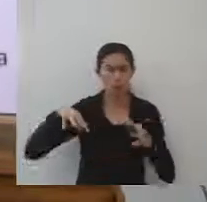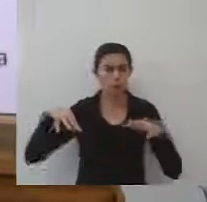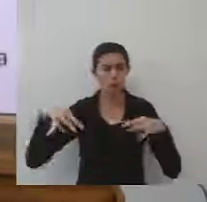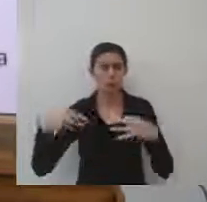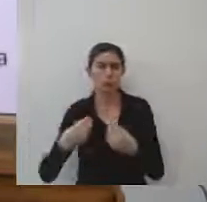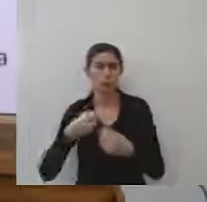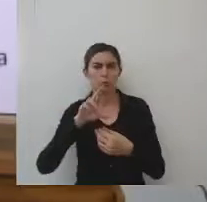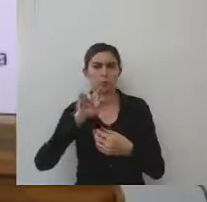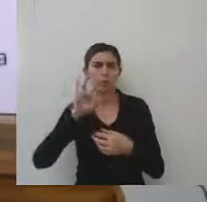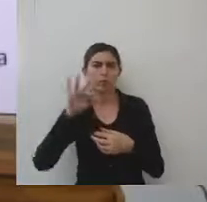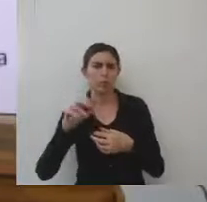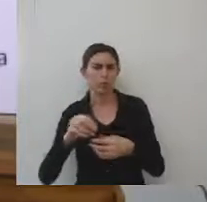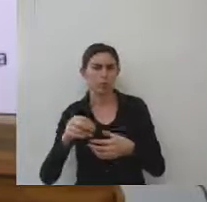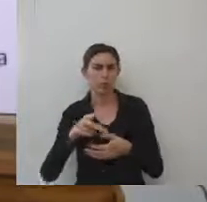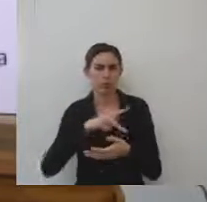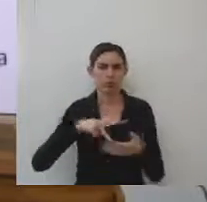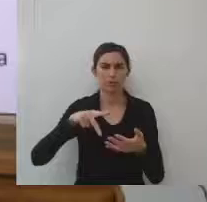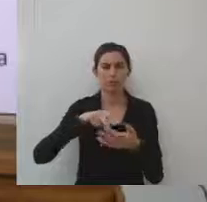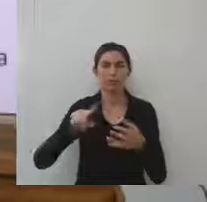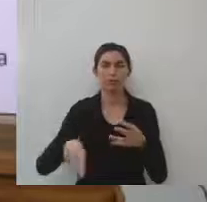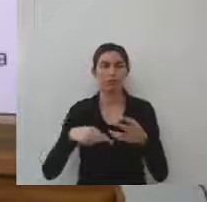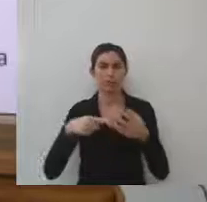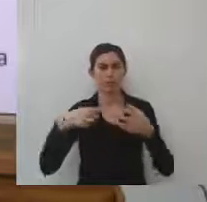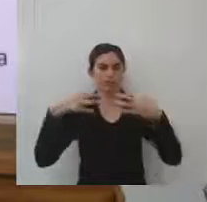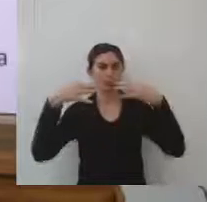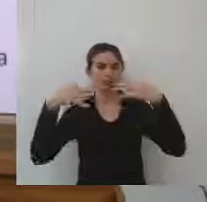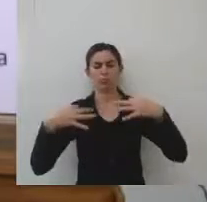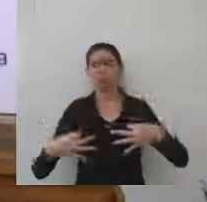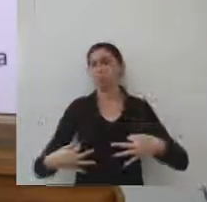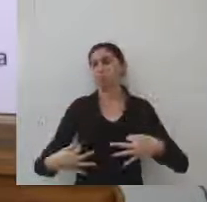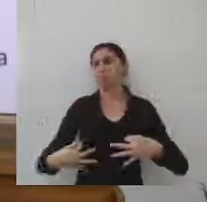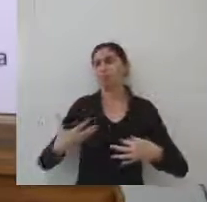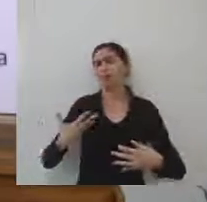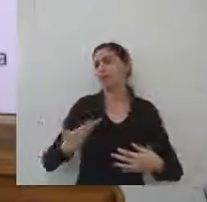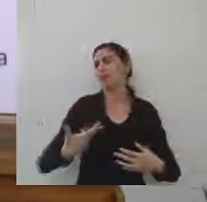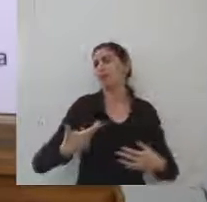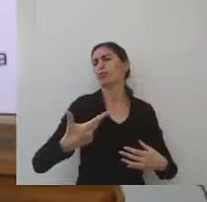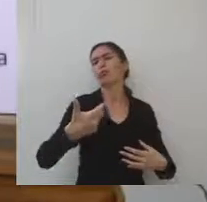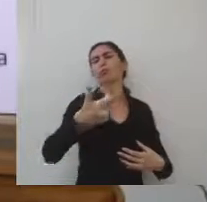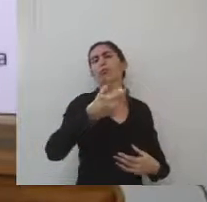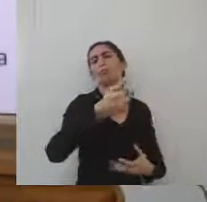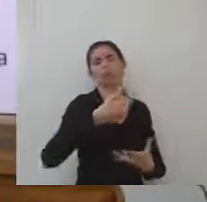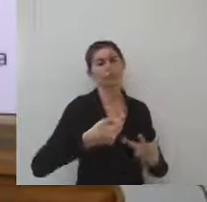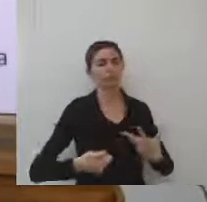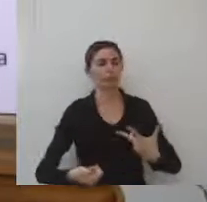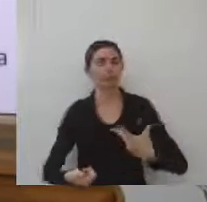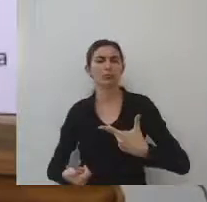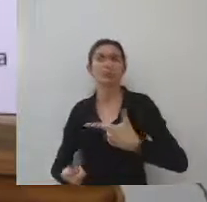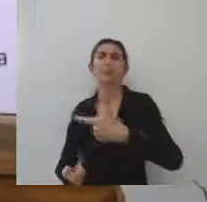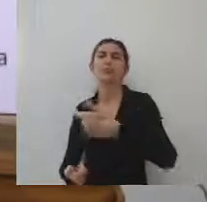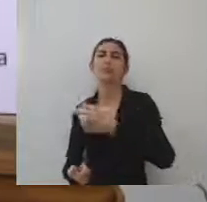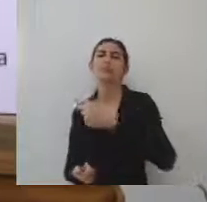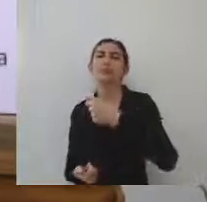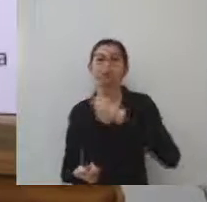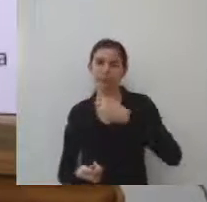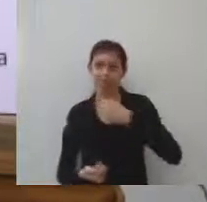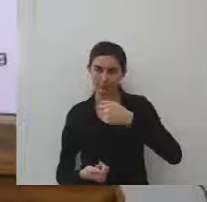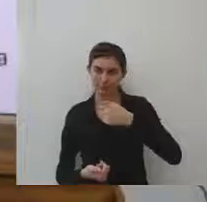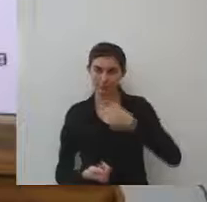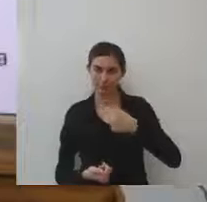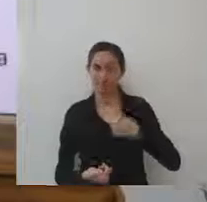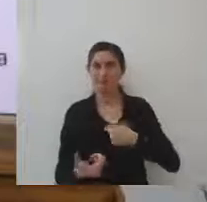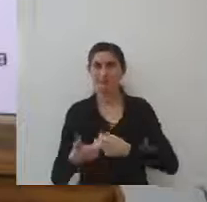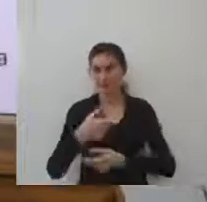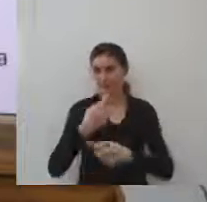o ritmo da dança e a elegância, ou seja, a fluência, o bailar, o deslizar